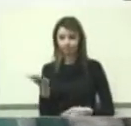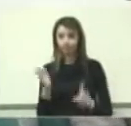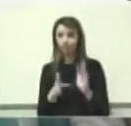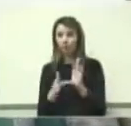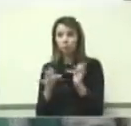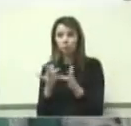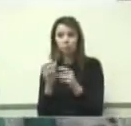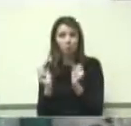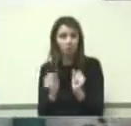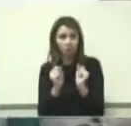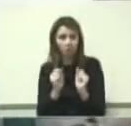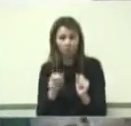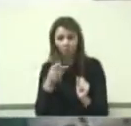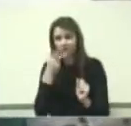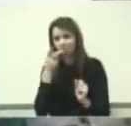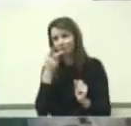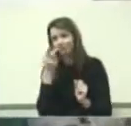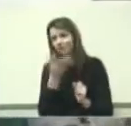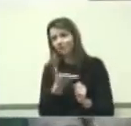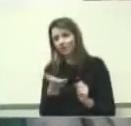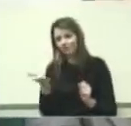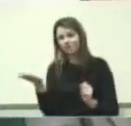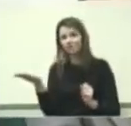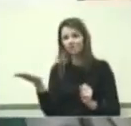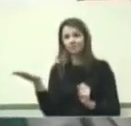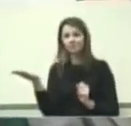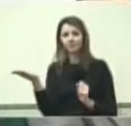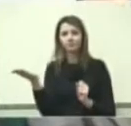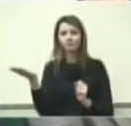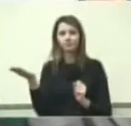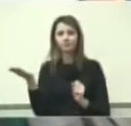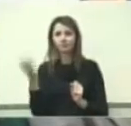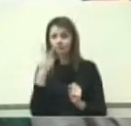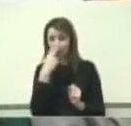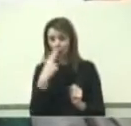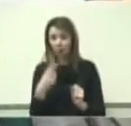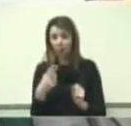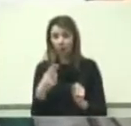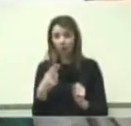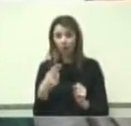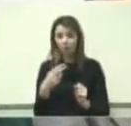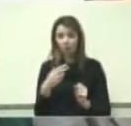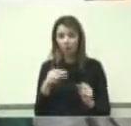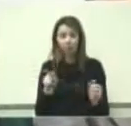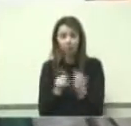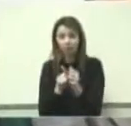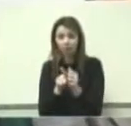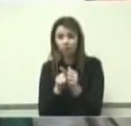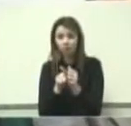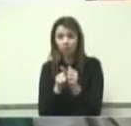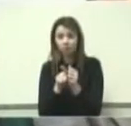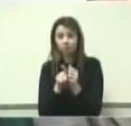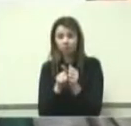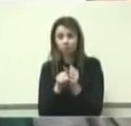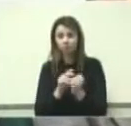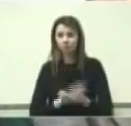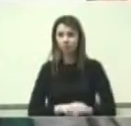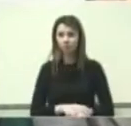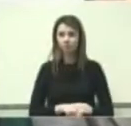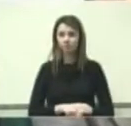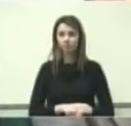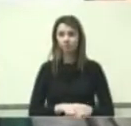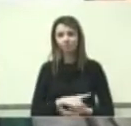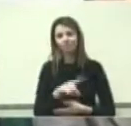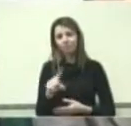pode estar dizendo aqui nessa noite irmão Pedro Irmã Maria irmão João estava